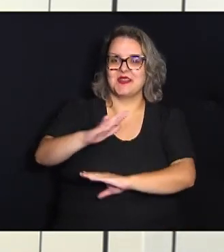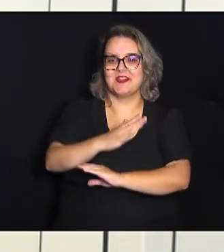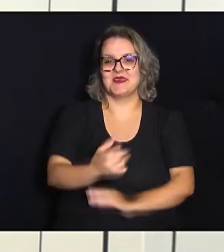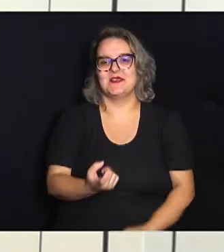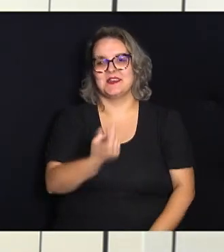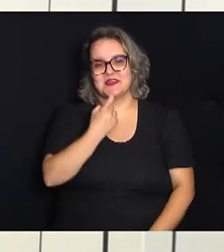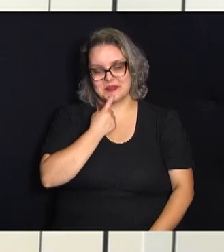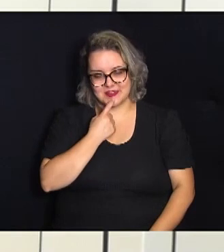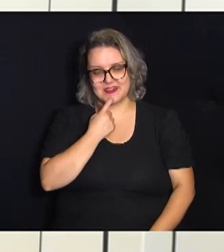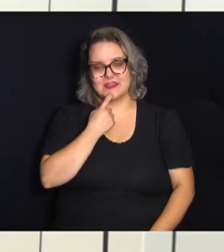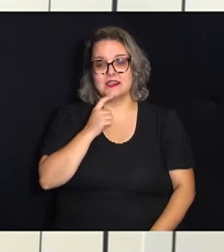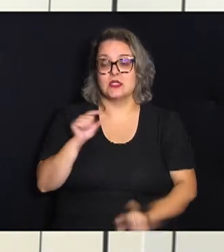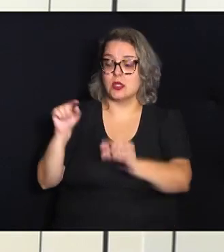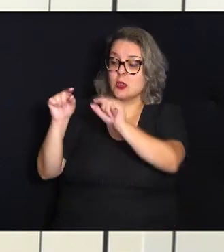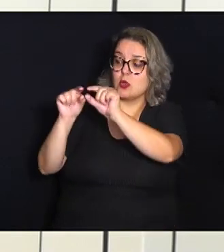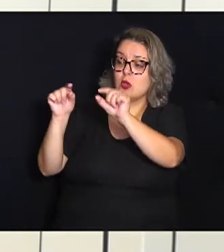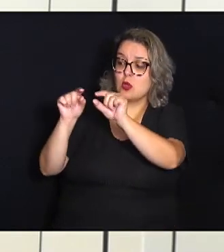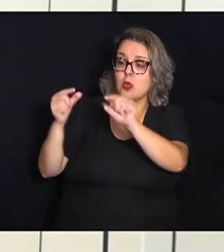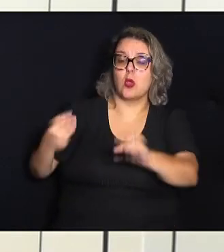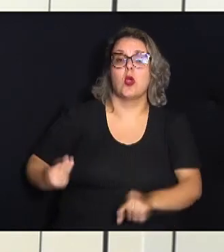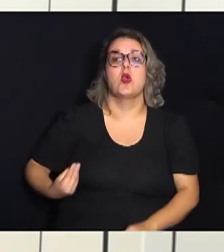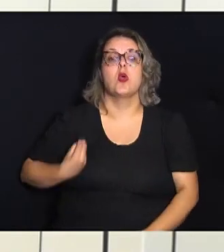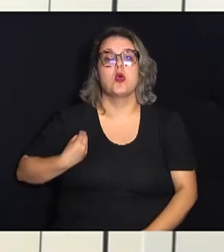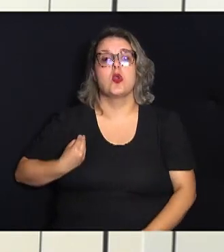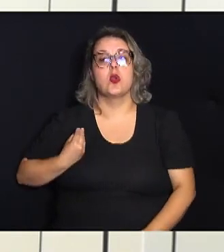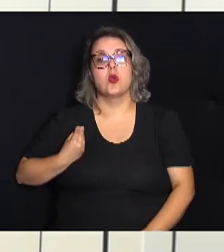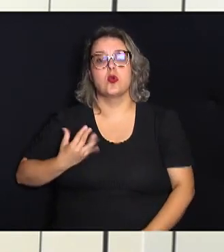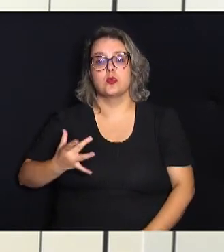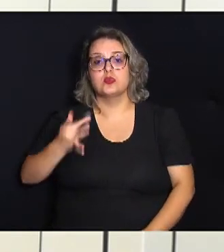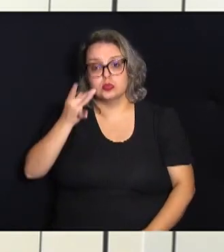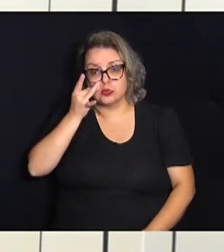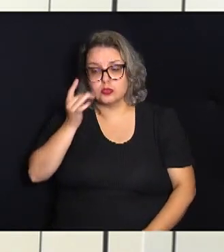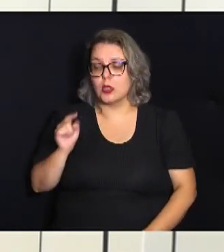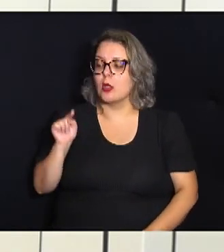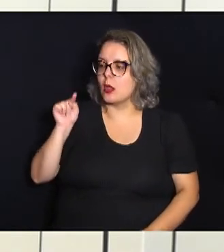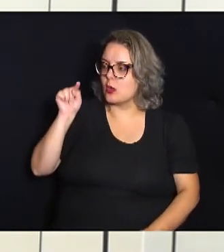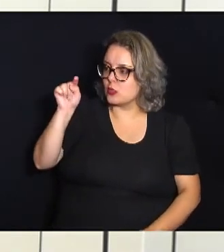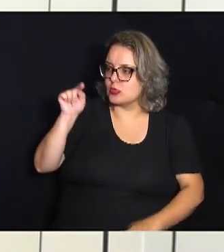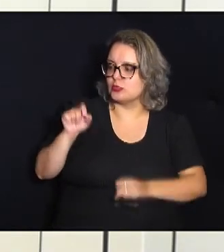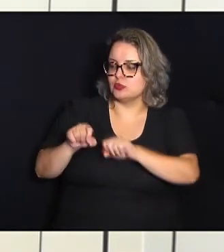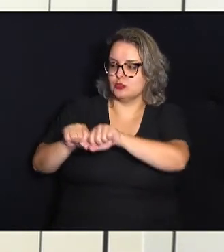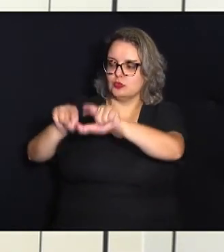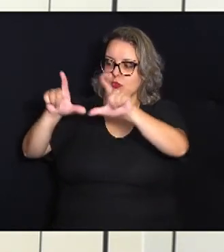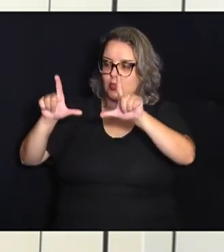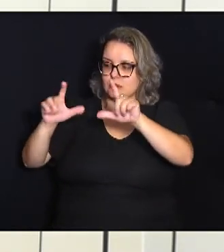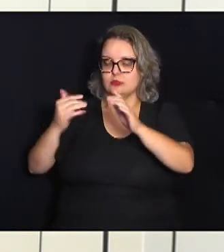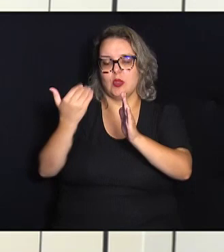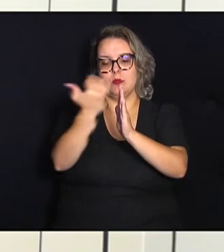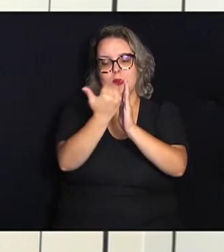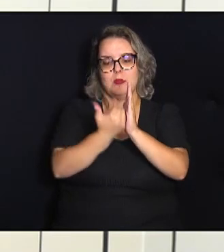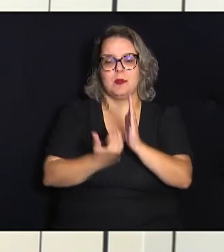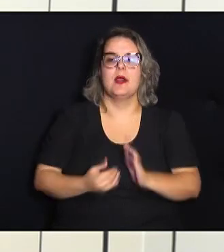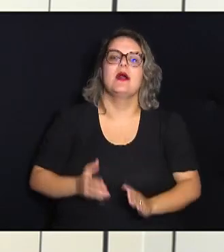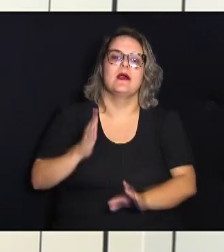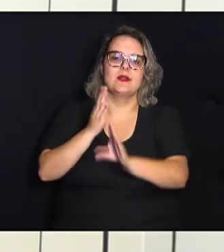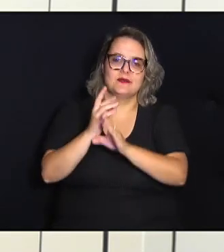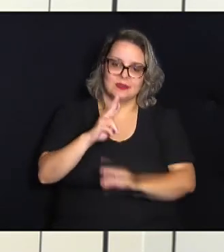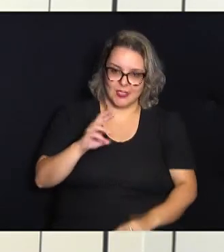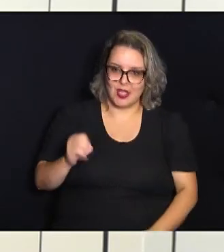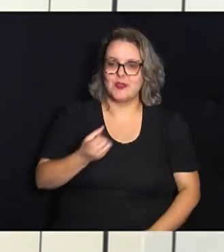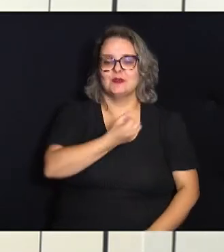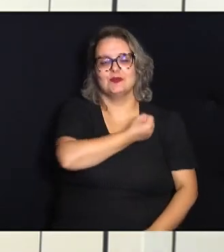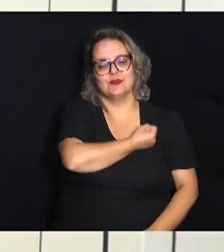youtube.com/TV Câmara Campinas. Tem uma aba lá escrito ao vivo, você clica e aí você encontra a reunião ordinária de